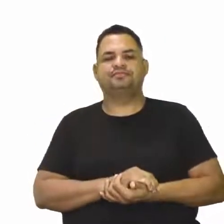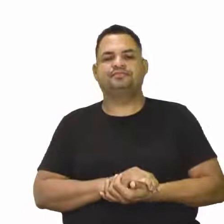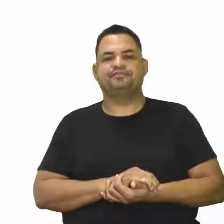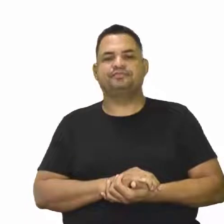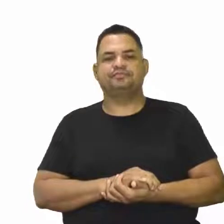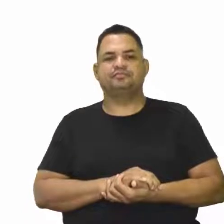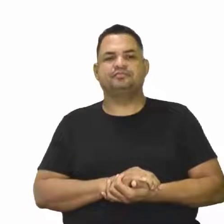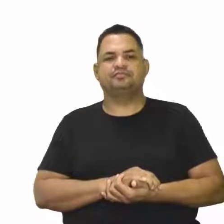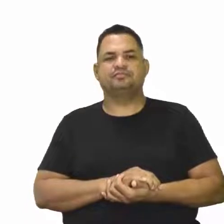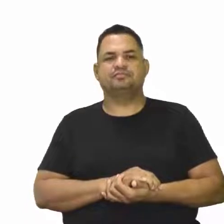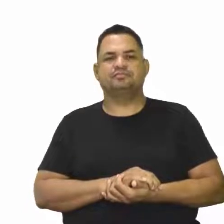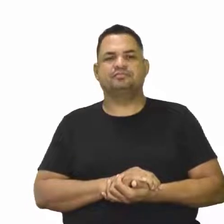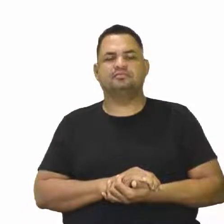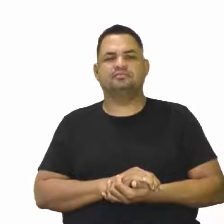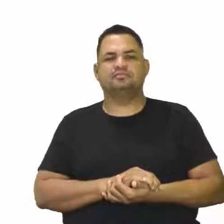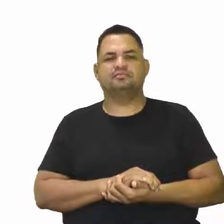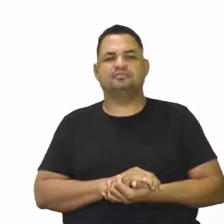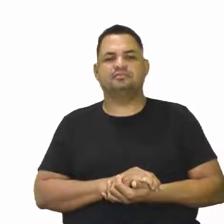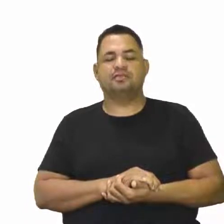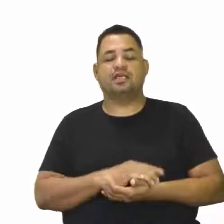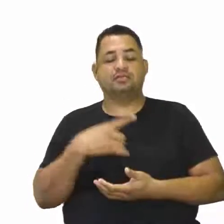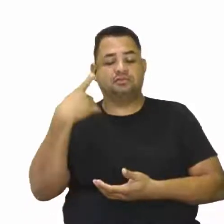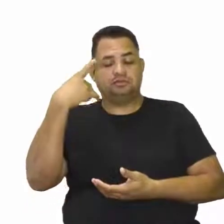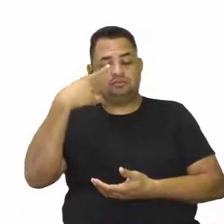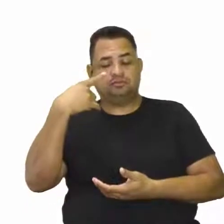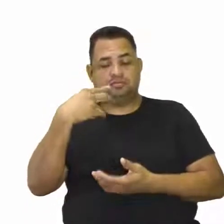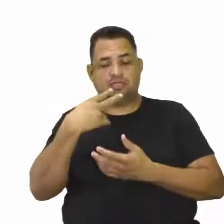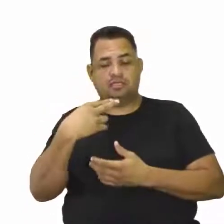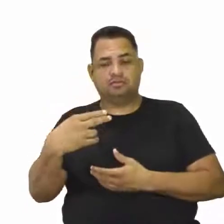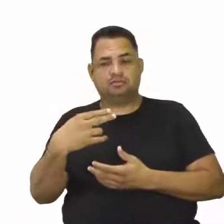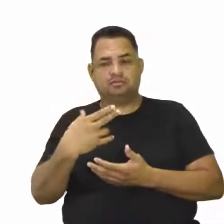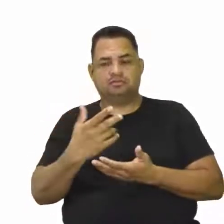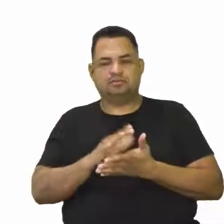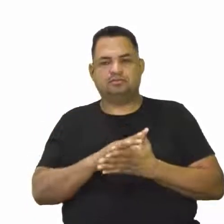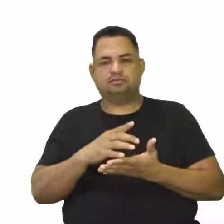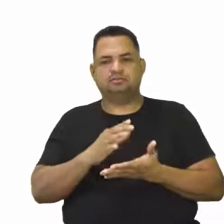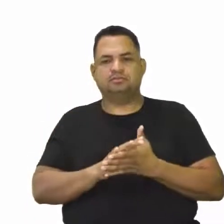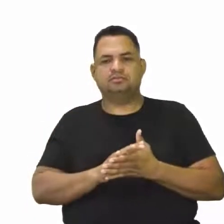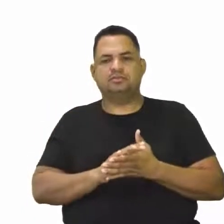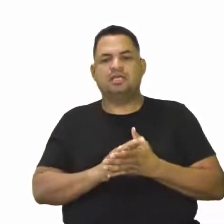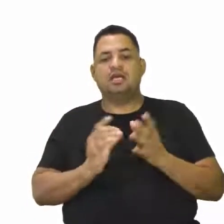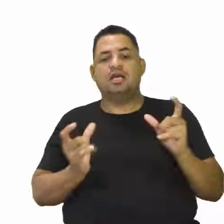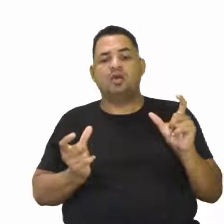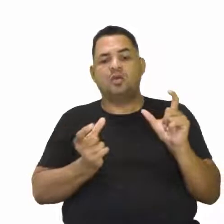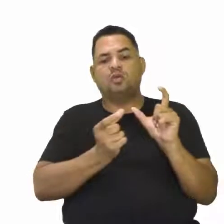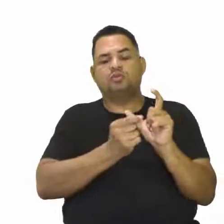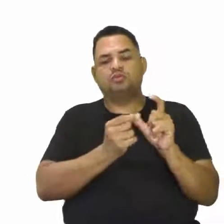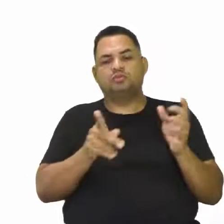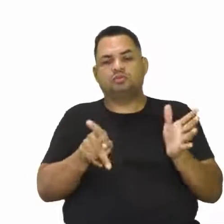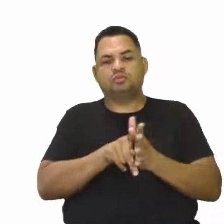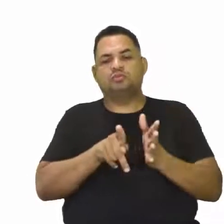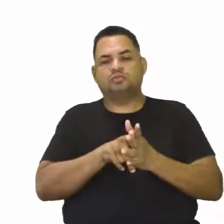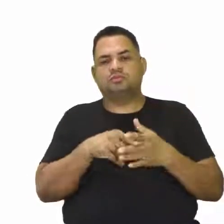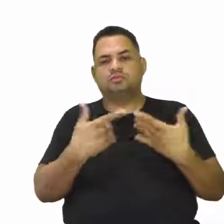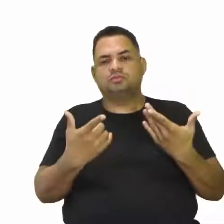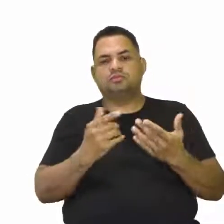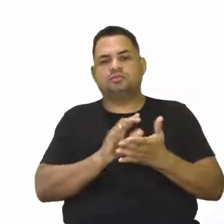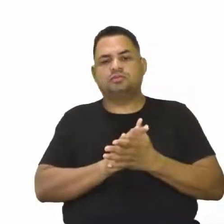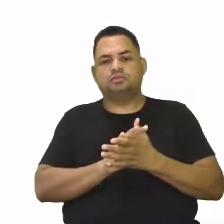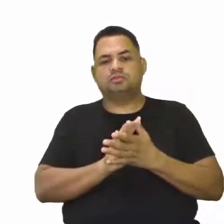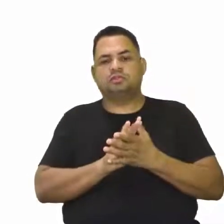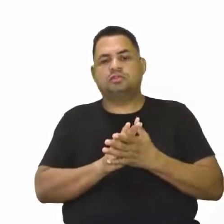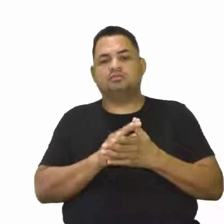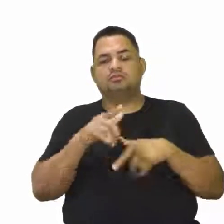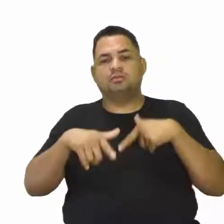seguinte forma. No caso da língua espanhola, essas conjunções especificamente, elas estão atuando como